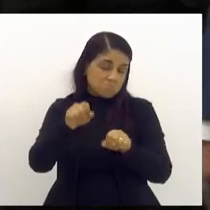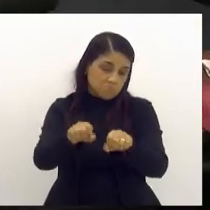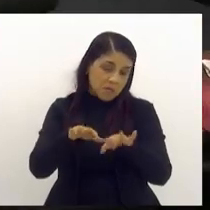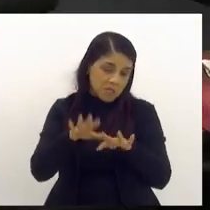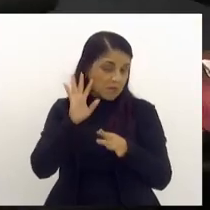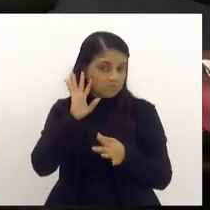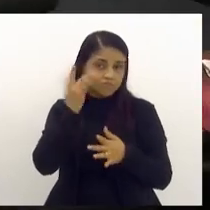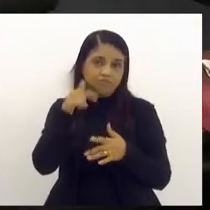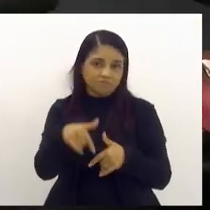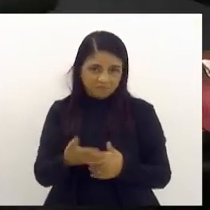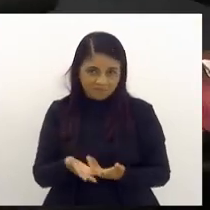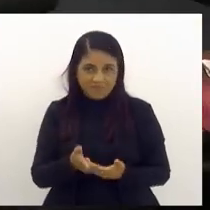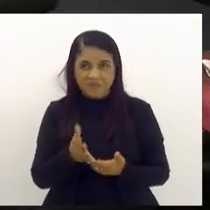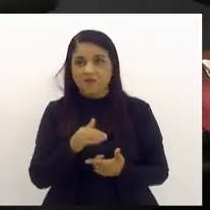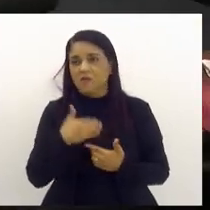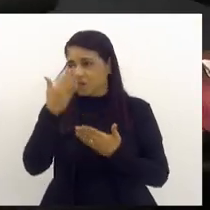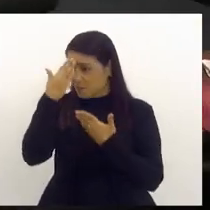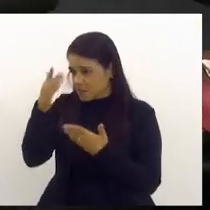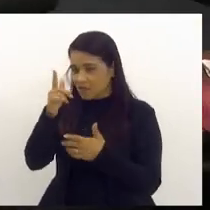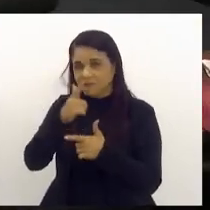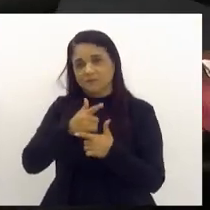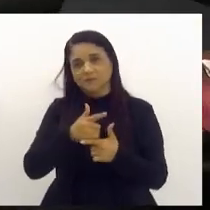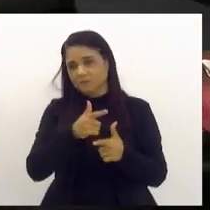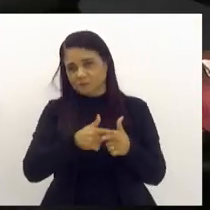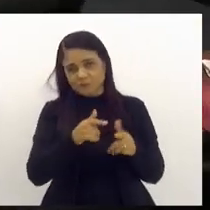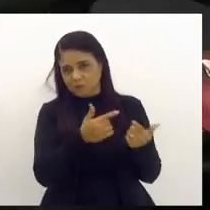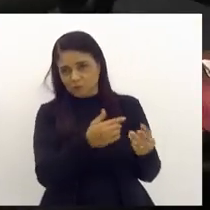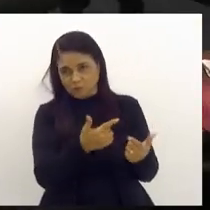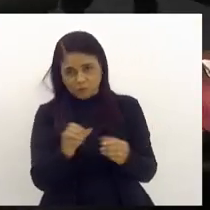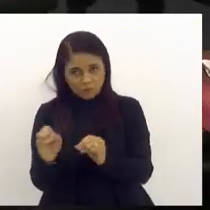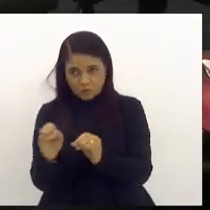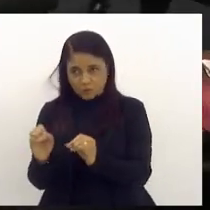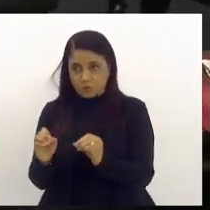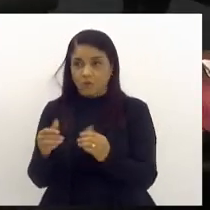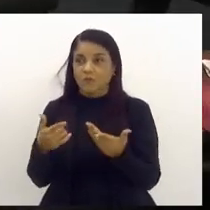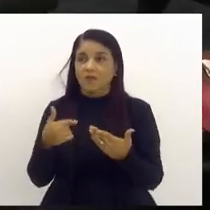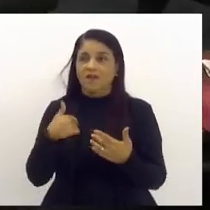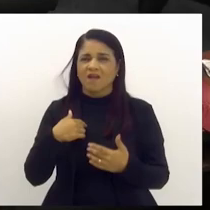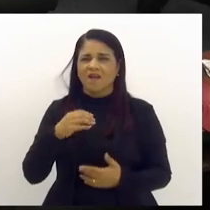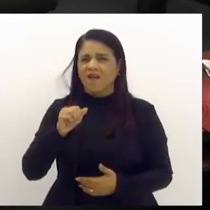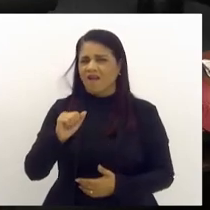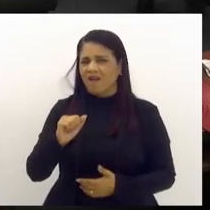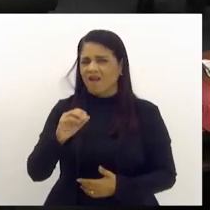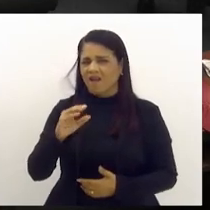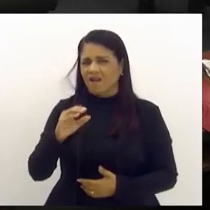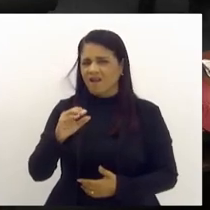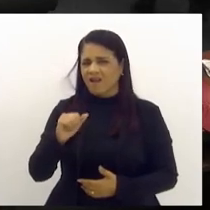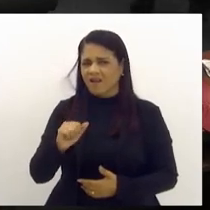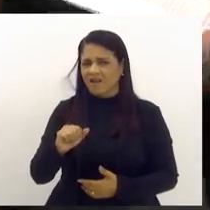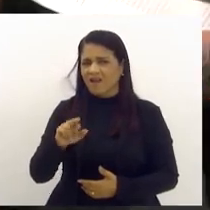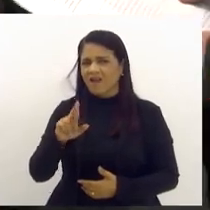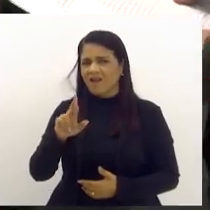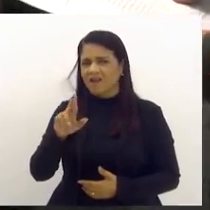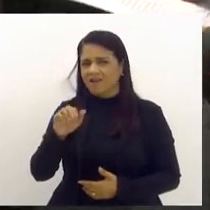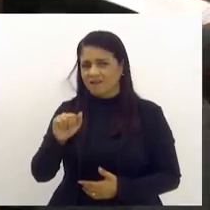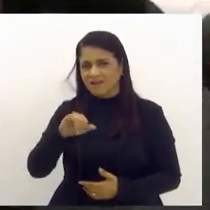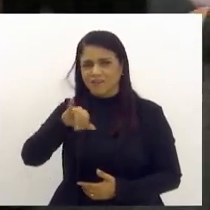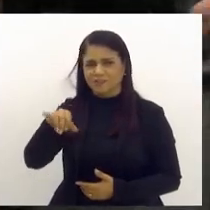Obrigado, sem problema. Eu só queria dizer que não era a Cajaré. A Cajaré era Acarajé.